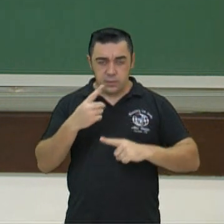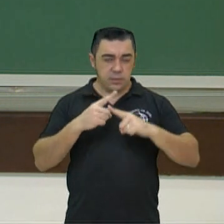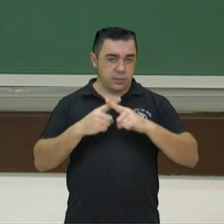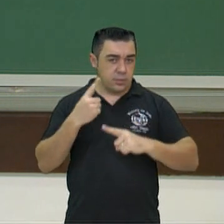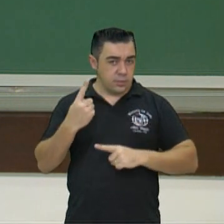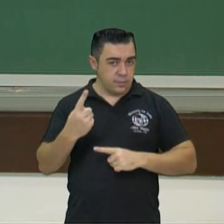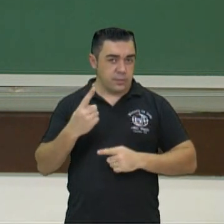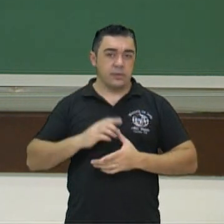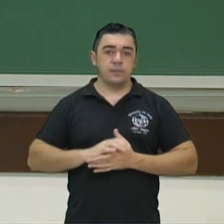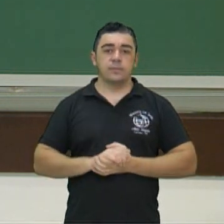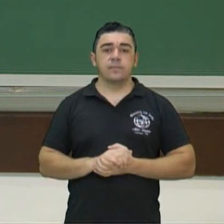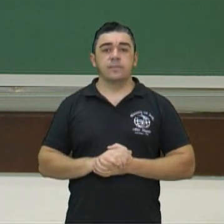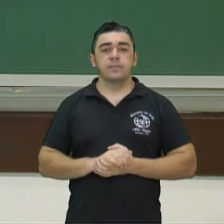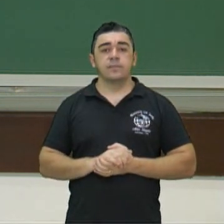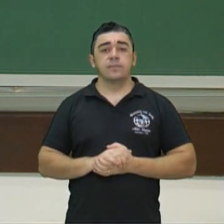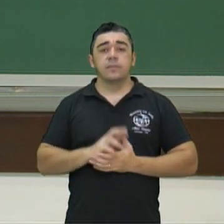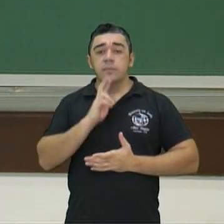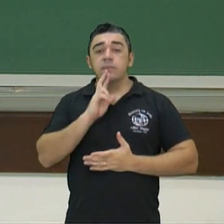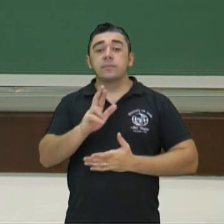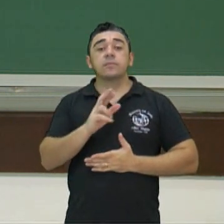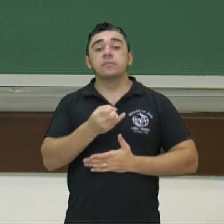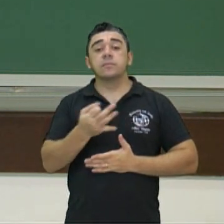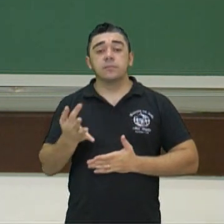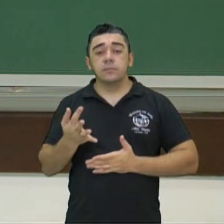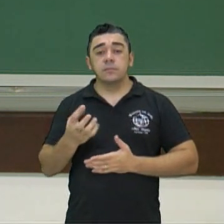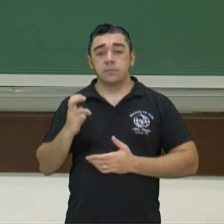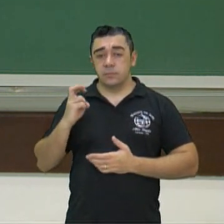3, vezes 2, vezes 1, resulta em